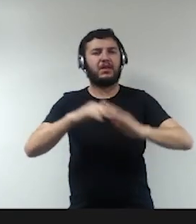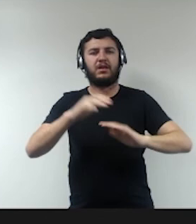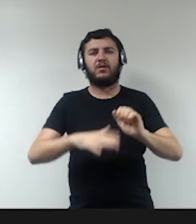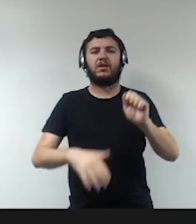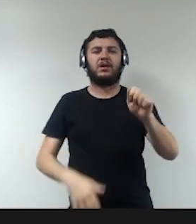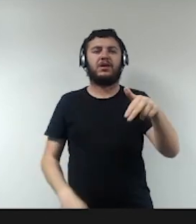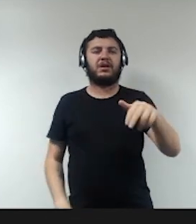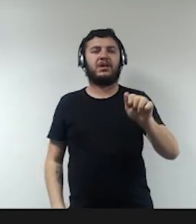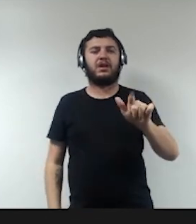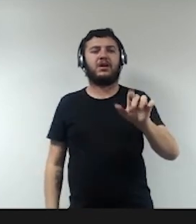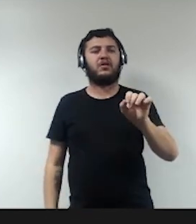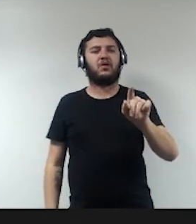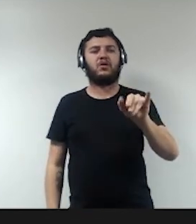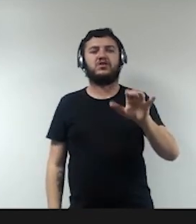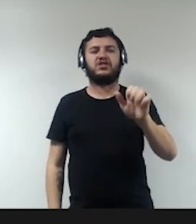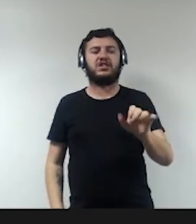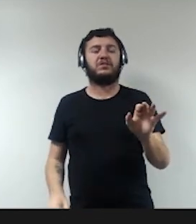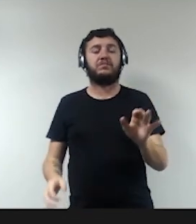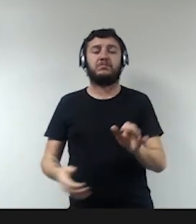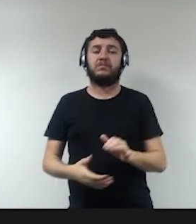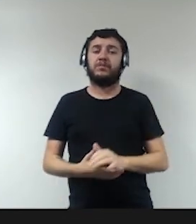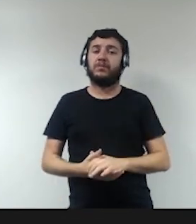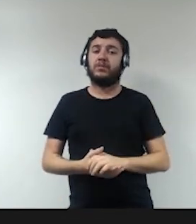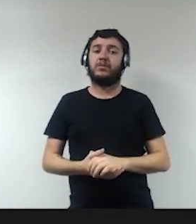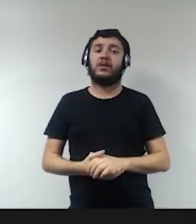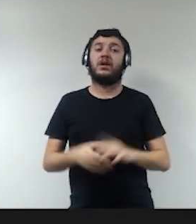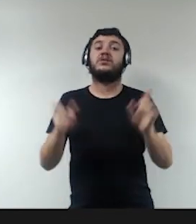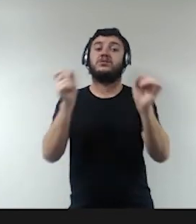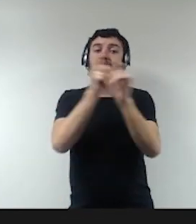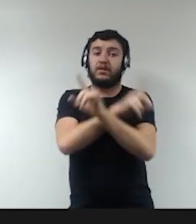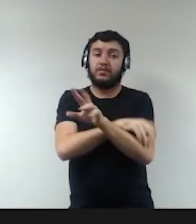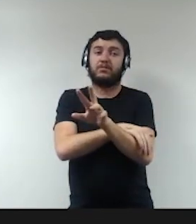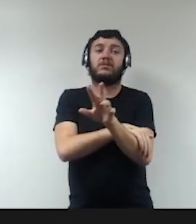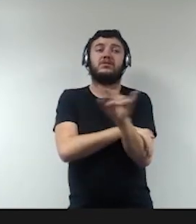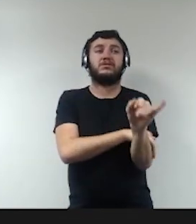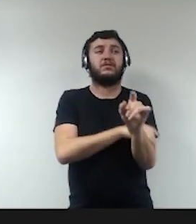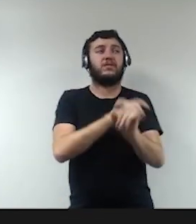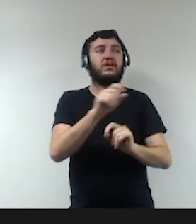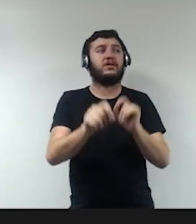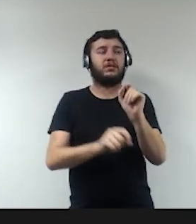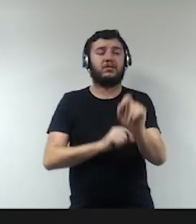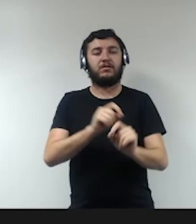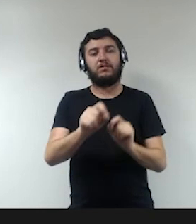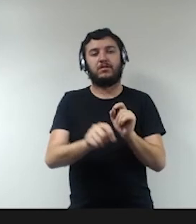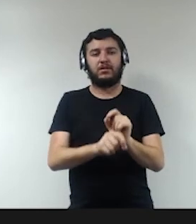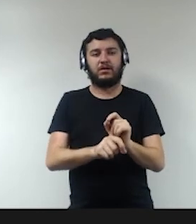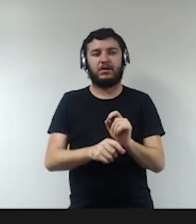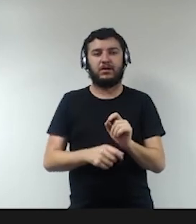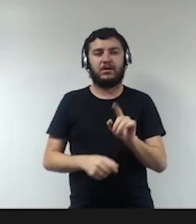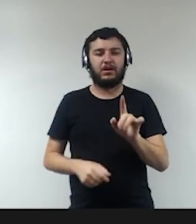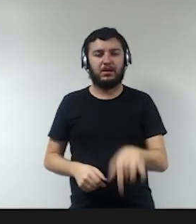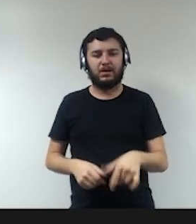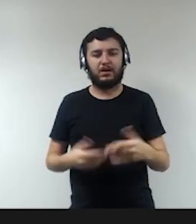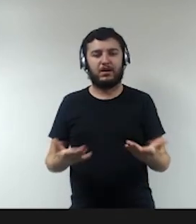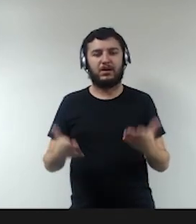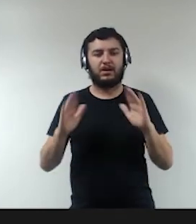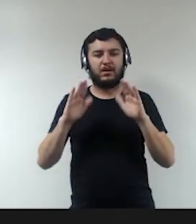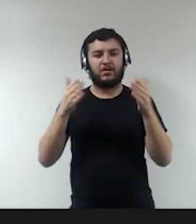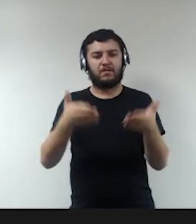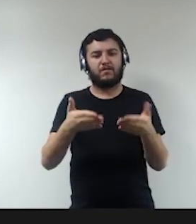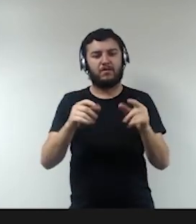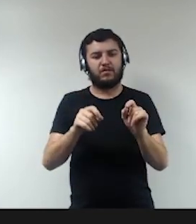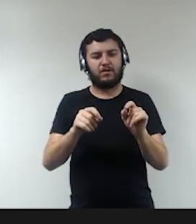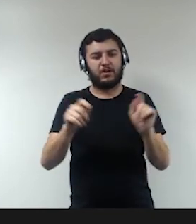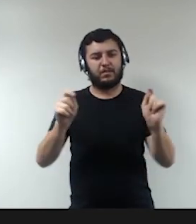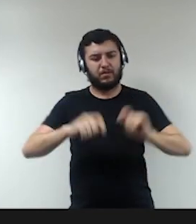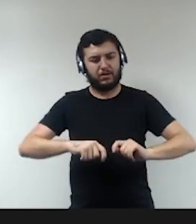né? A única dificuldade seria, e nem questão, por exemplo, da